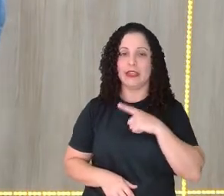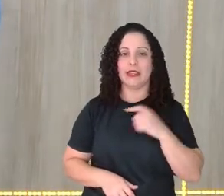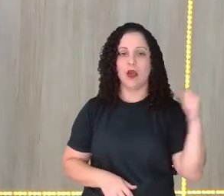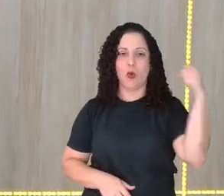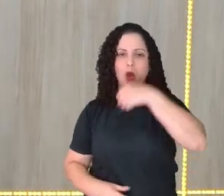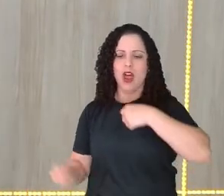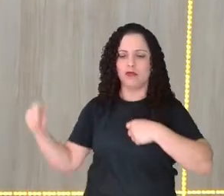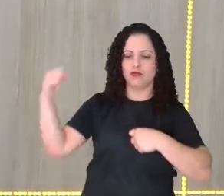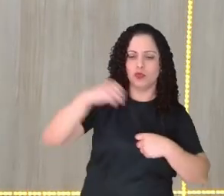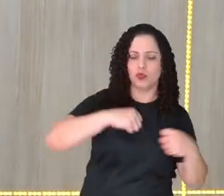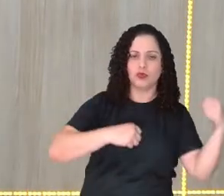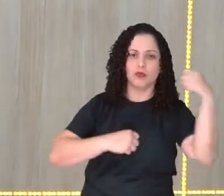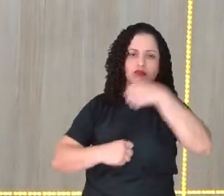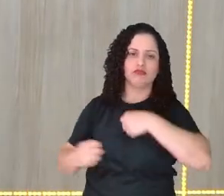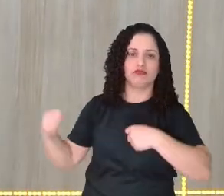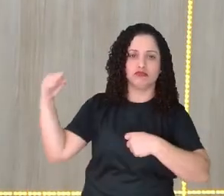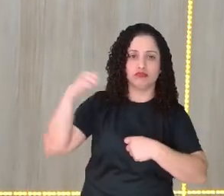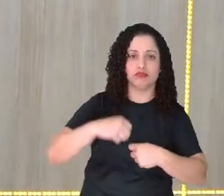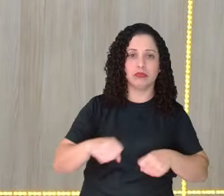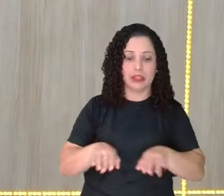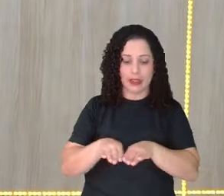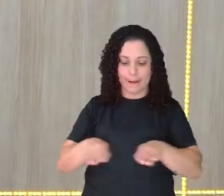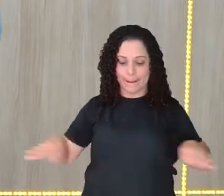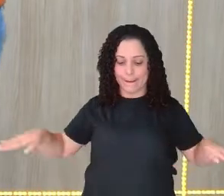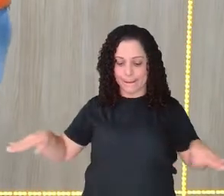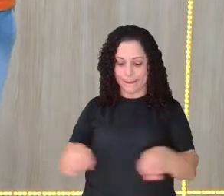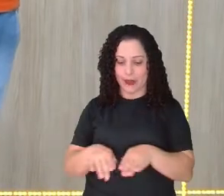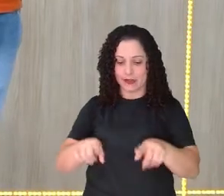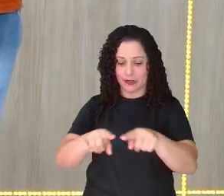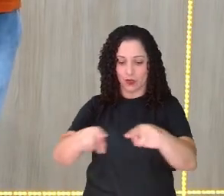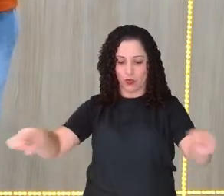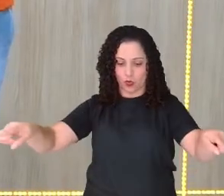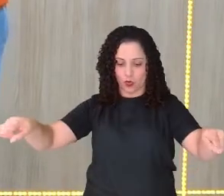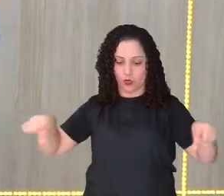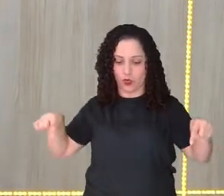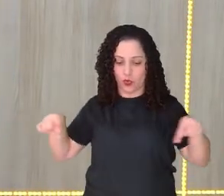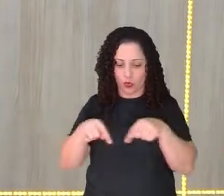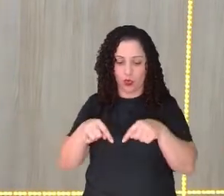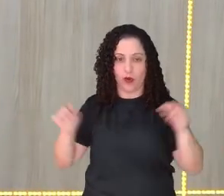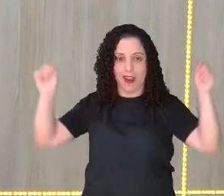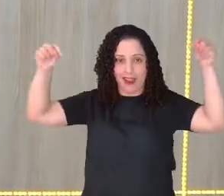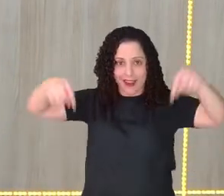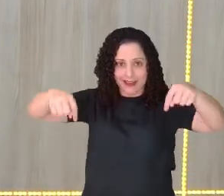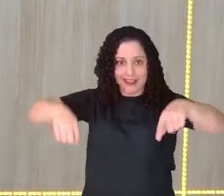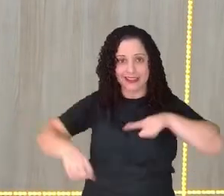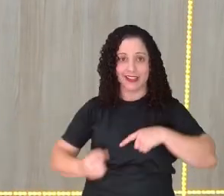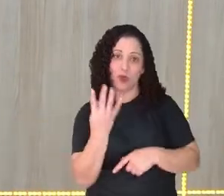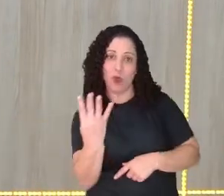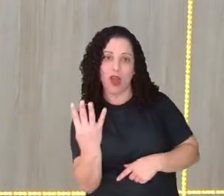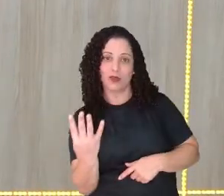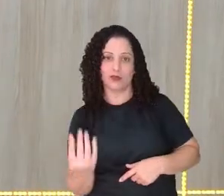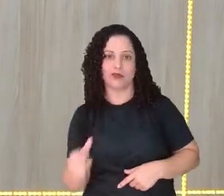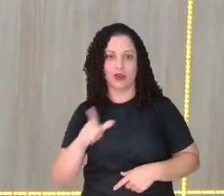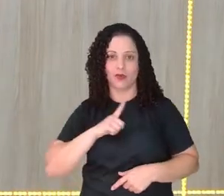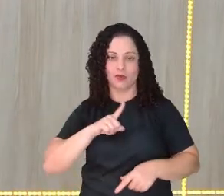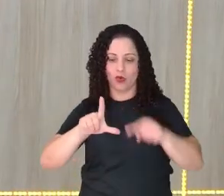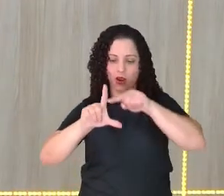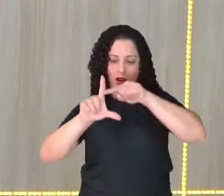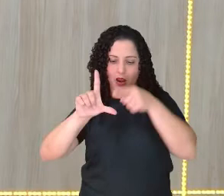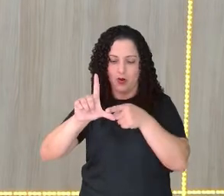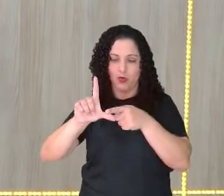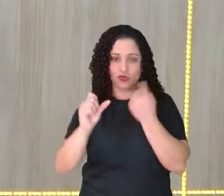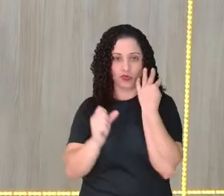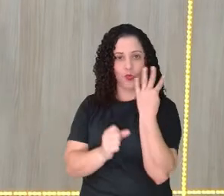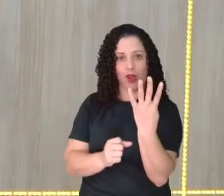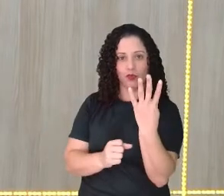em um ringue cuja a base aí é um quadrilátero, você vai ter apenas 4 ângulos. E esses ângulos,